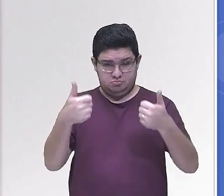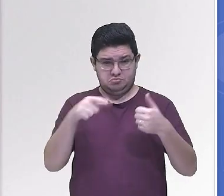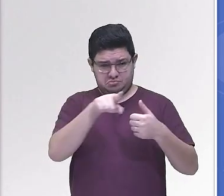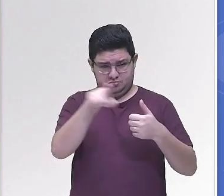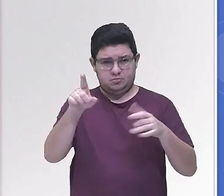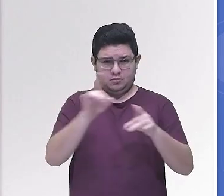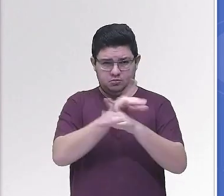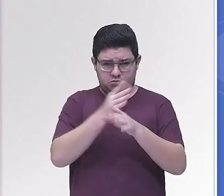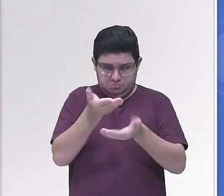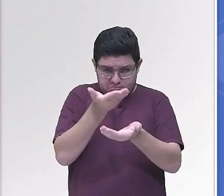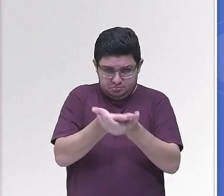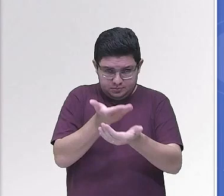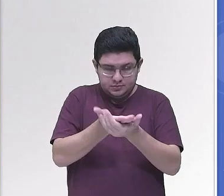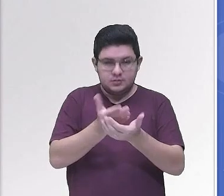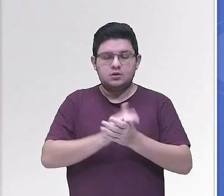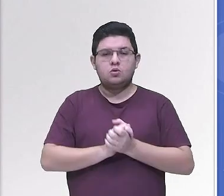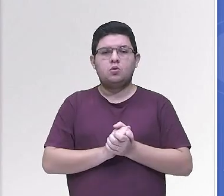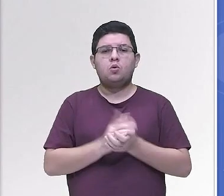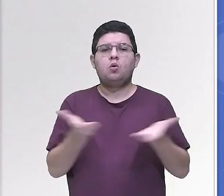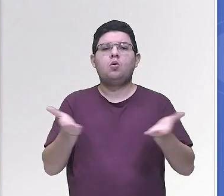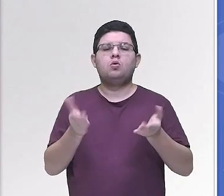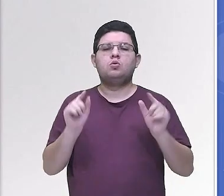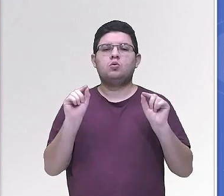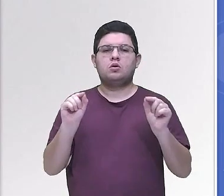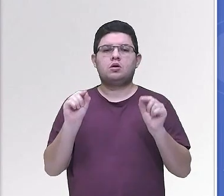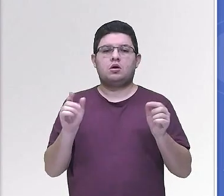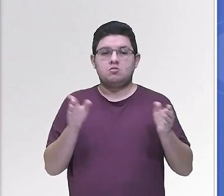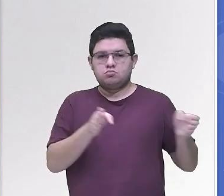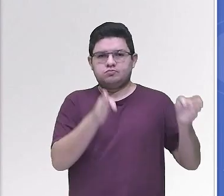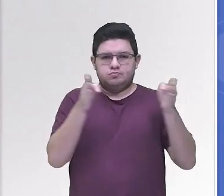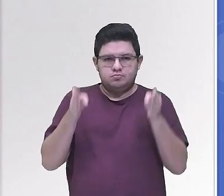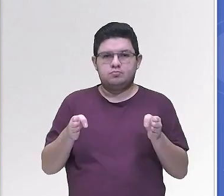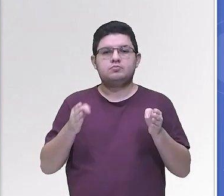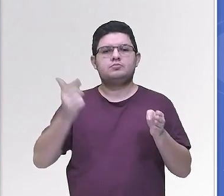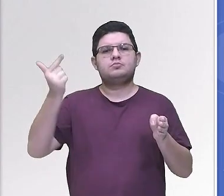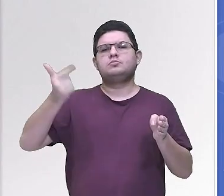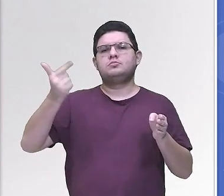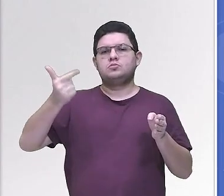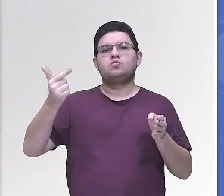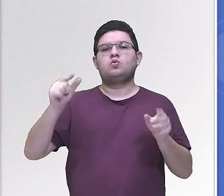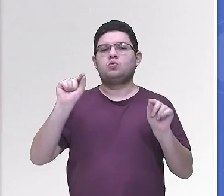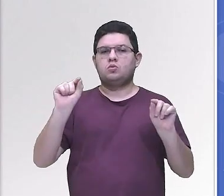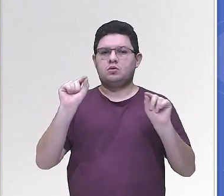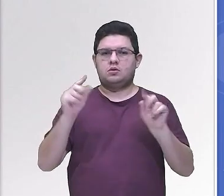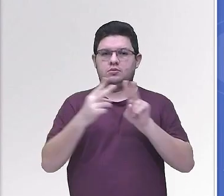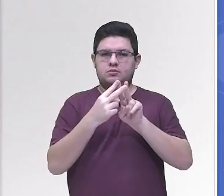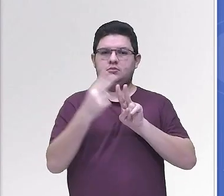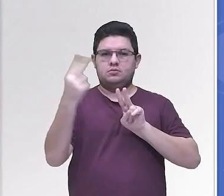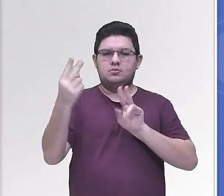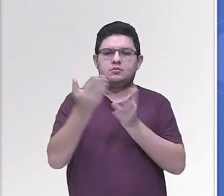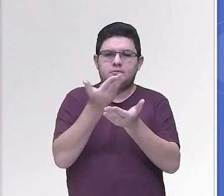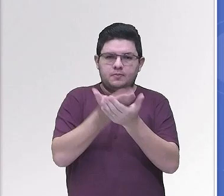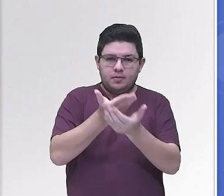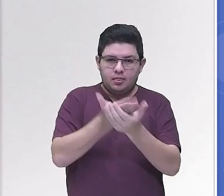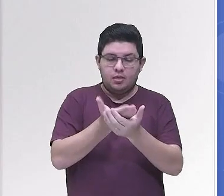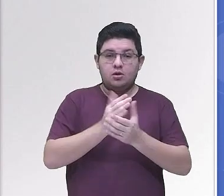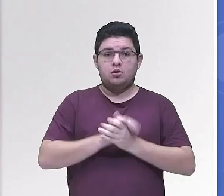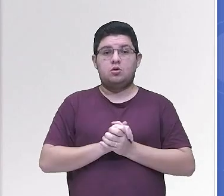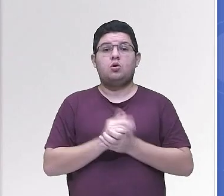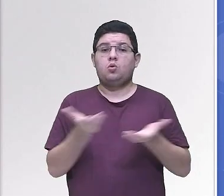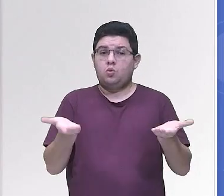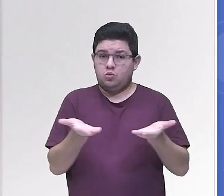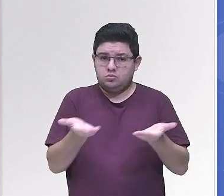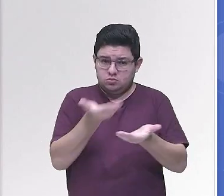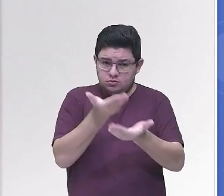Nós estamos no bloco 2 do nosso Aula em Casa, tá? E hoje nós vamos ter mais uma aula de filosofia do ensino